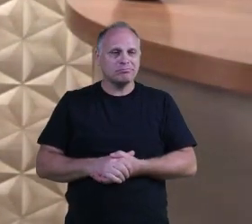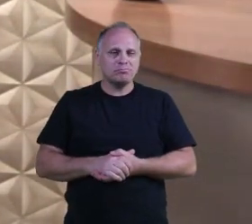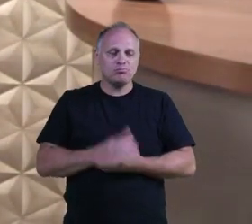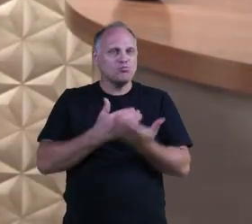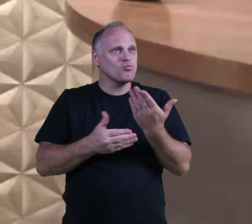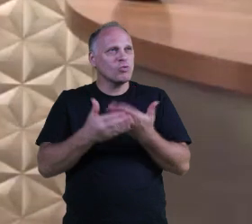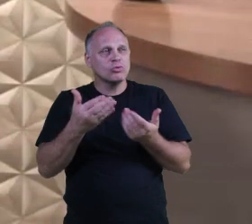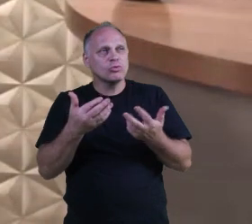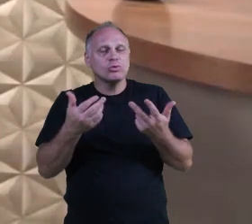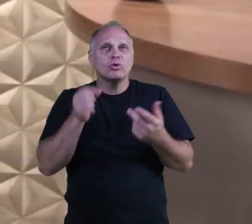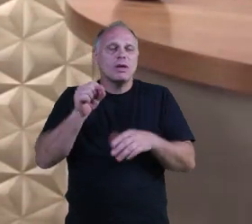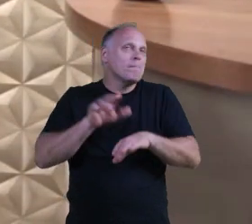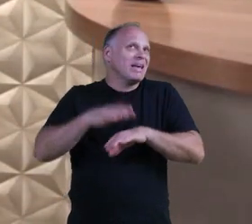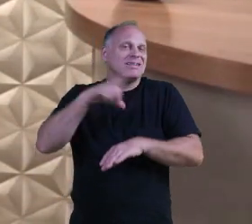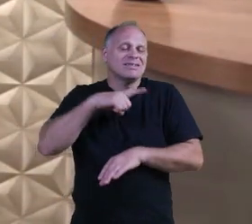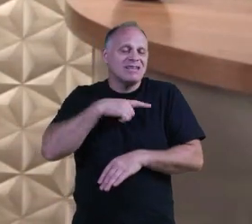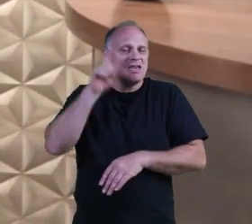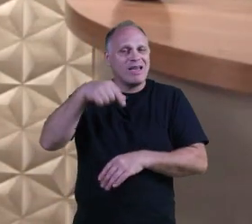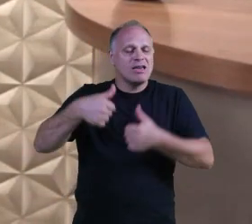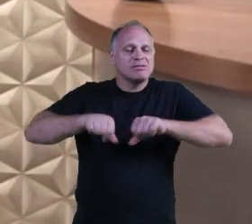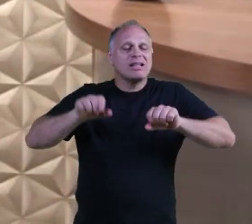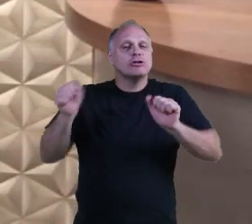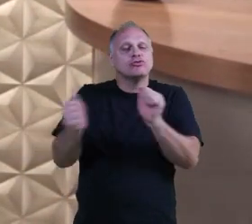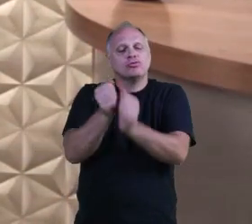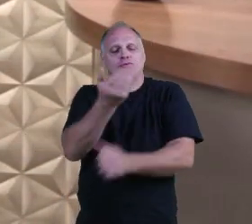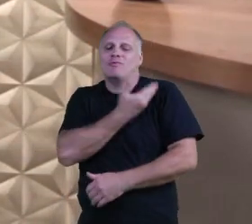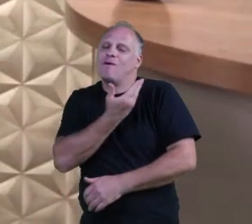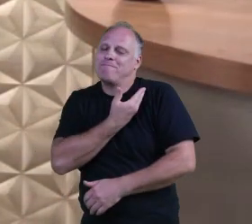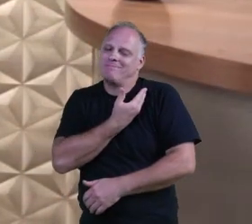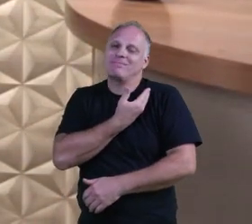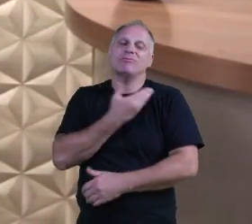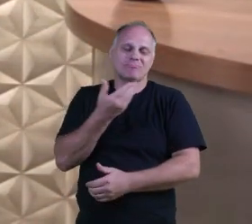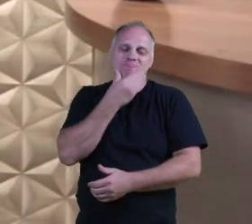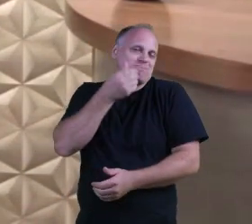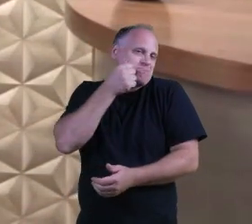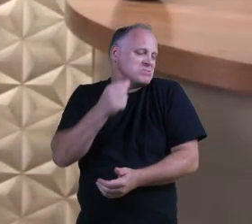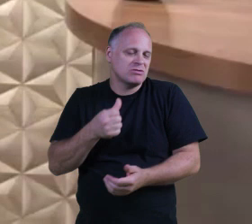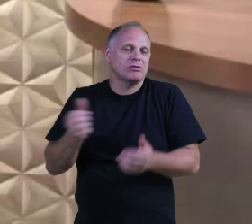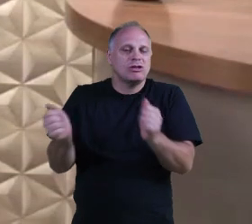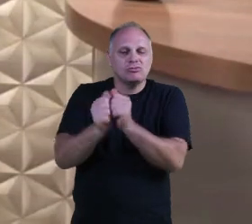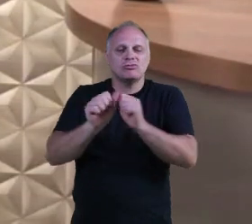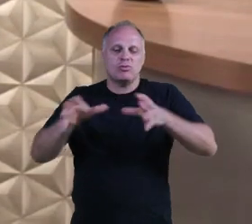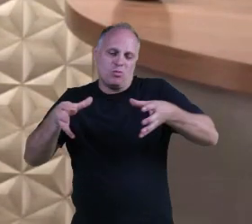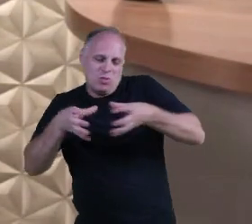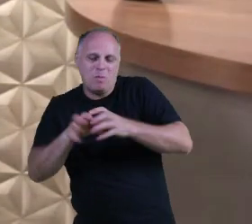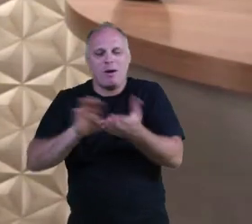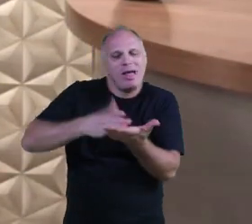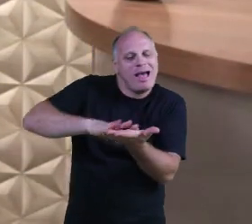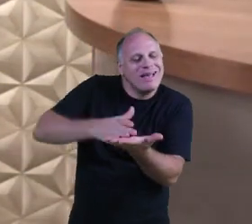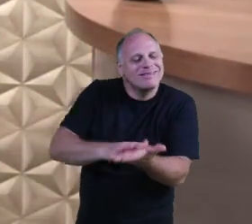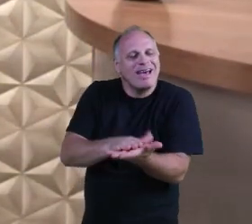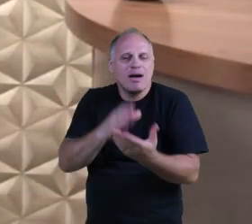passar a necessidade de ter essa união, que o samba é uma junção do bem, que se trate o